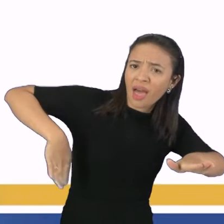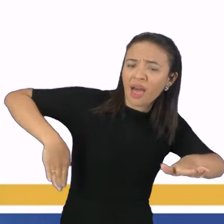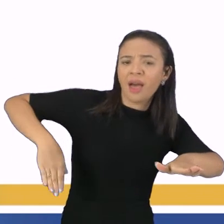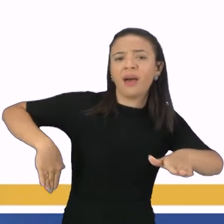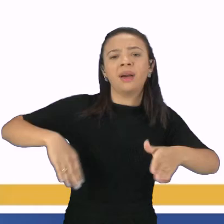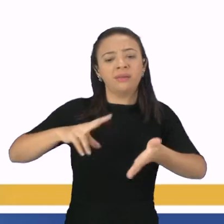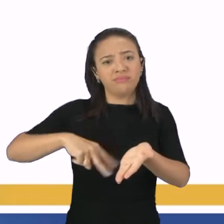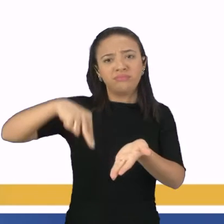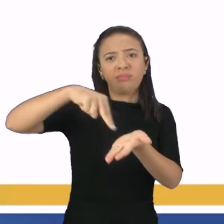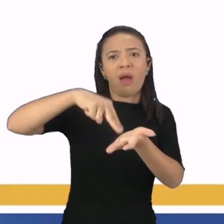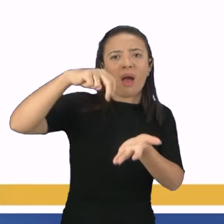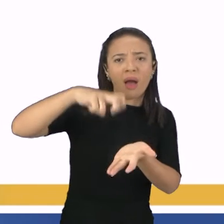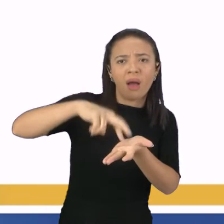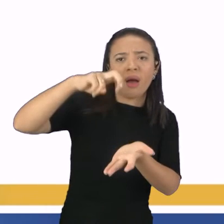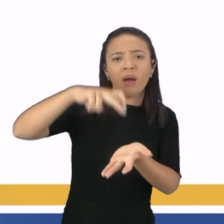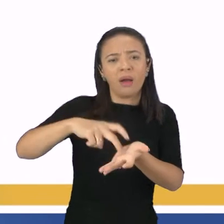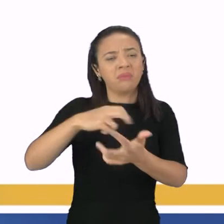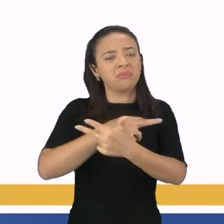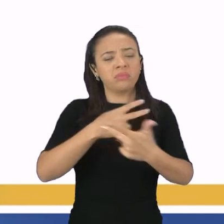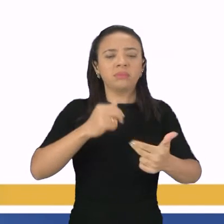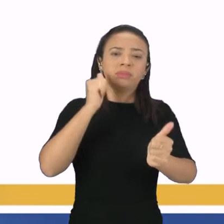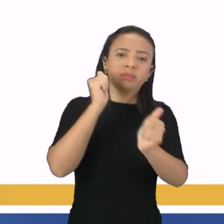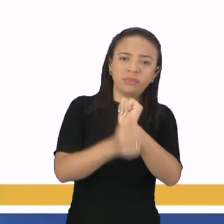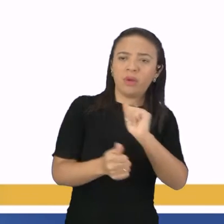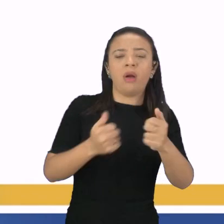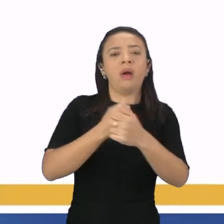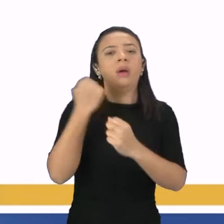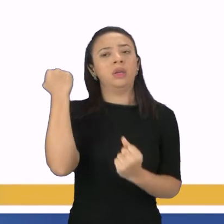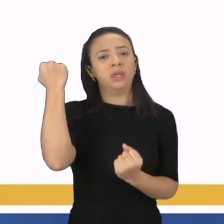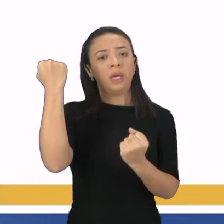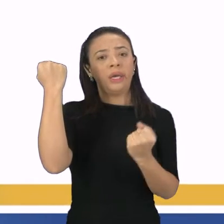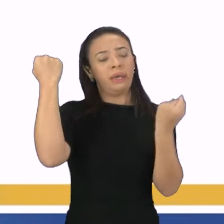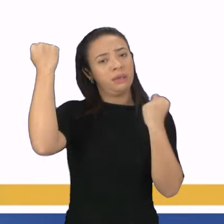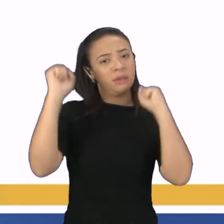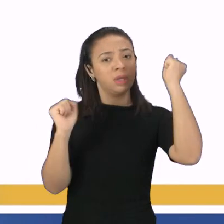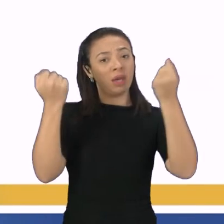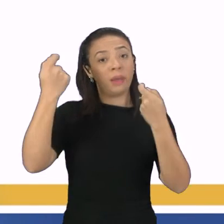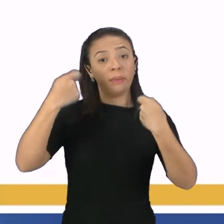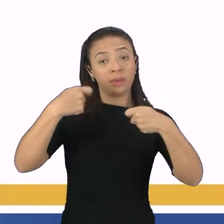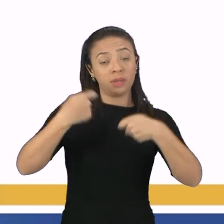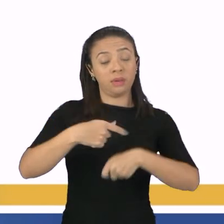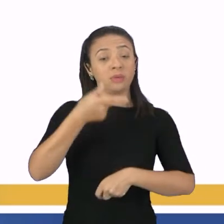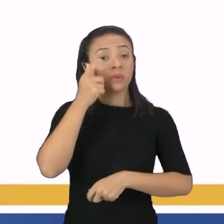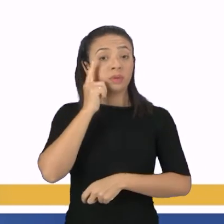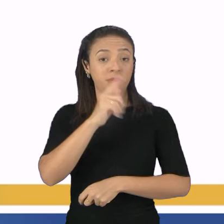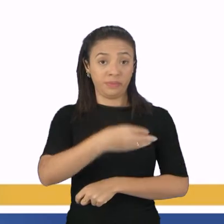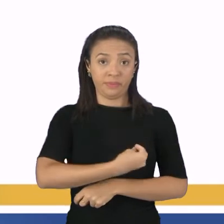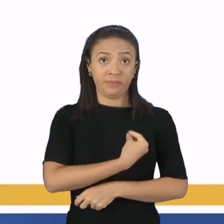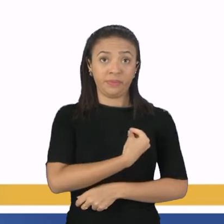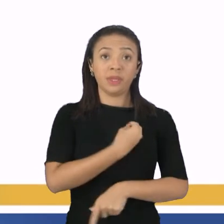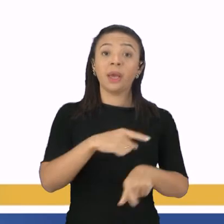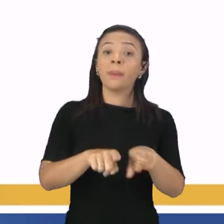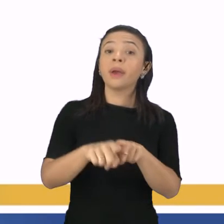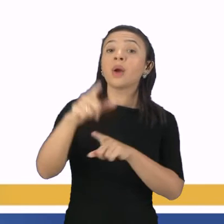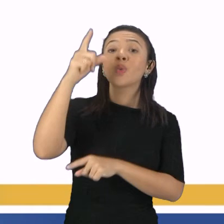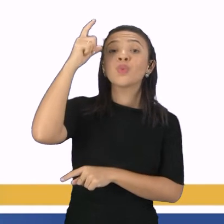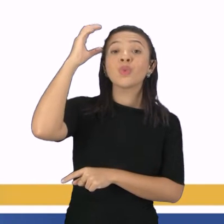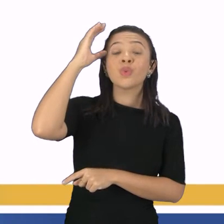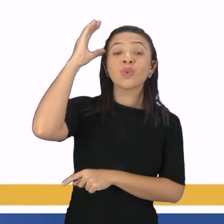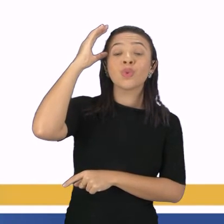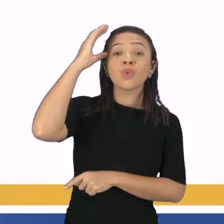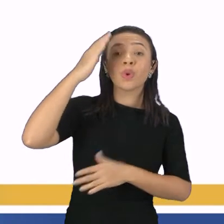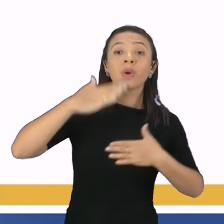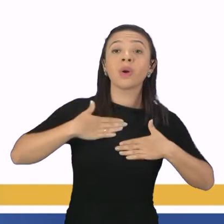pular e entre outros exercícios para sua sobrevivência. E a cultura corporal, que é a manifestação de